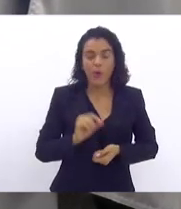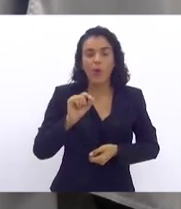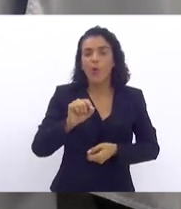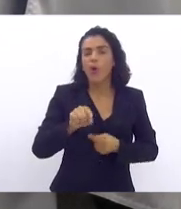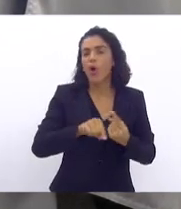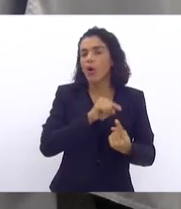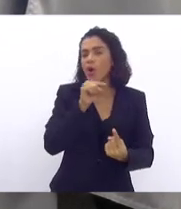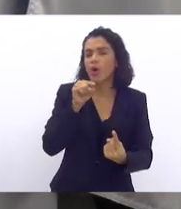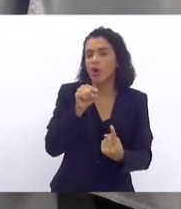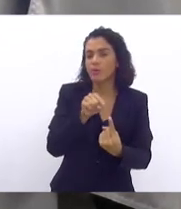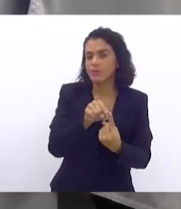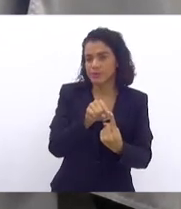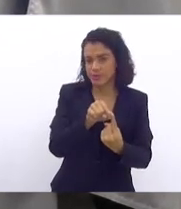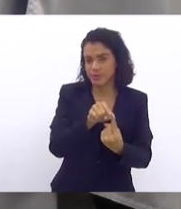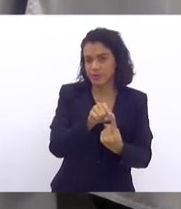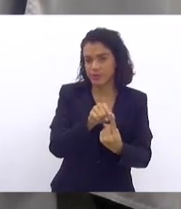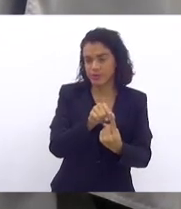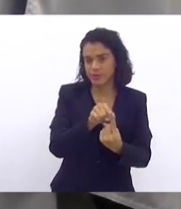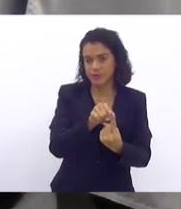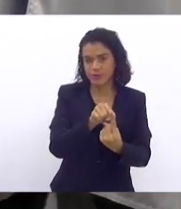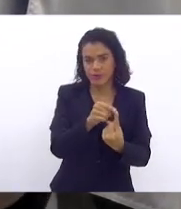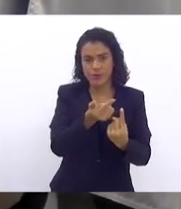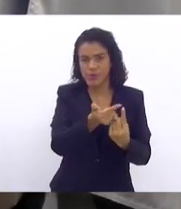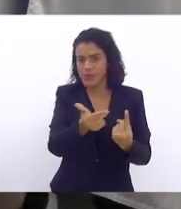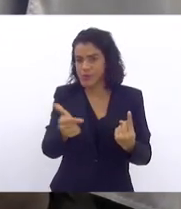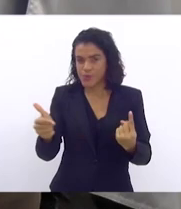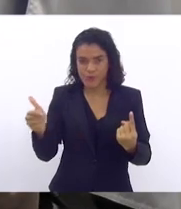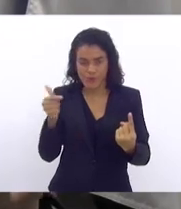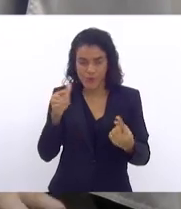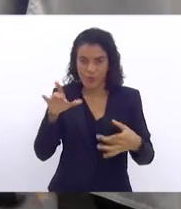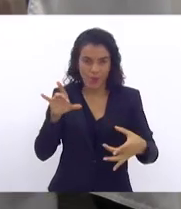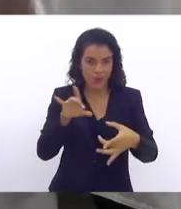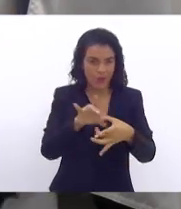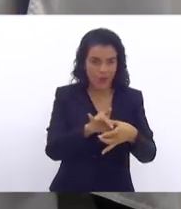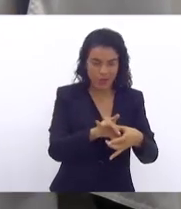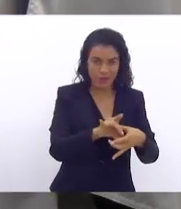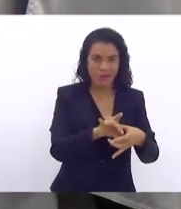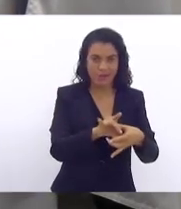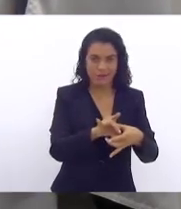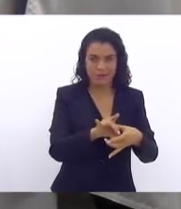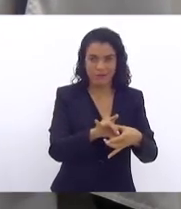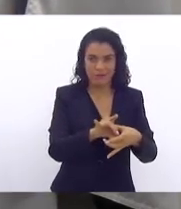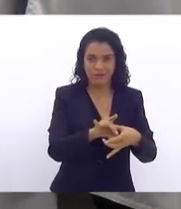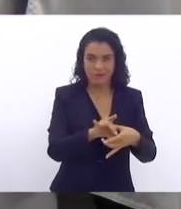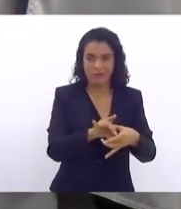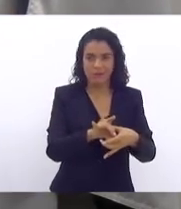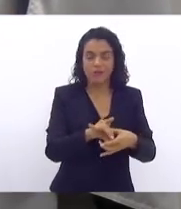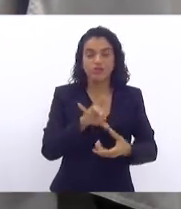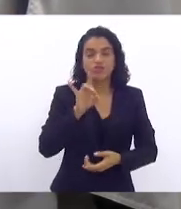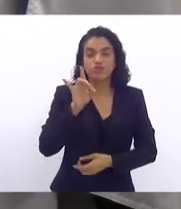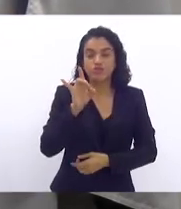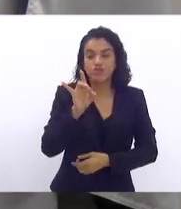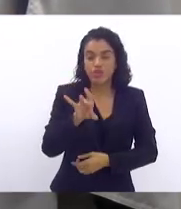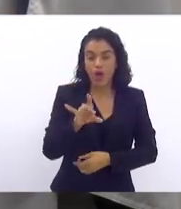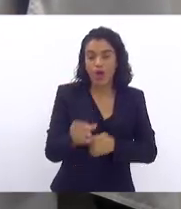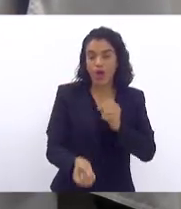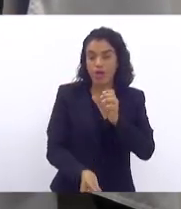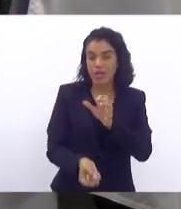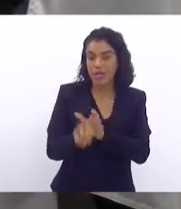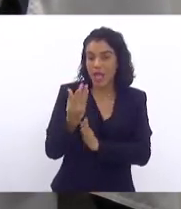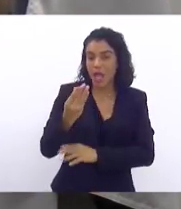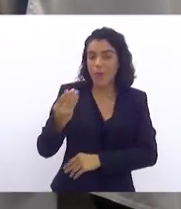pretende não tem nenhuma conexão com alterar a estrutura. Somente criar uma